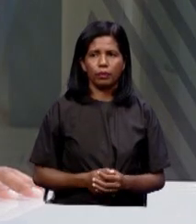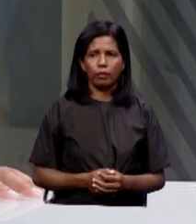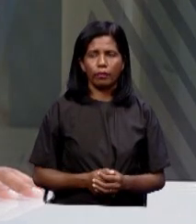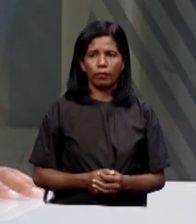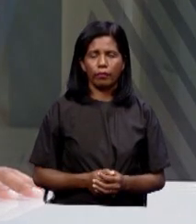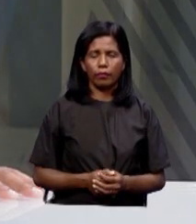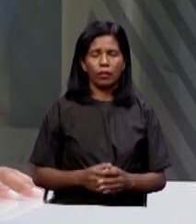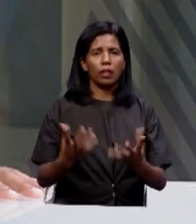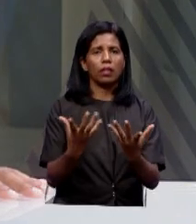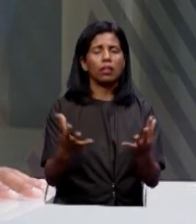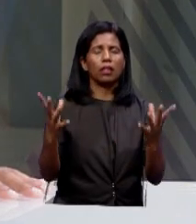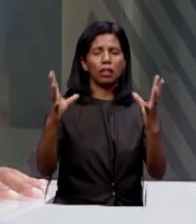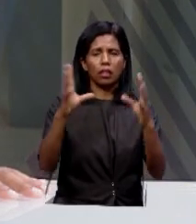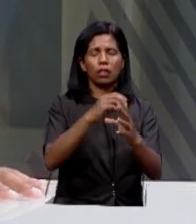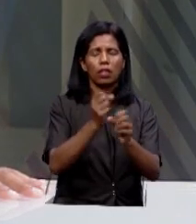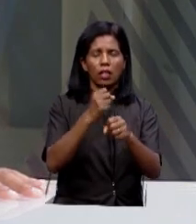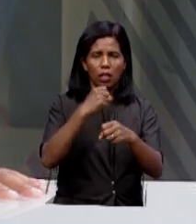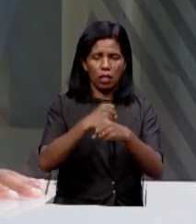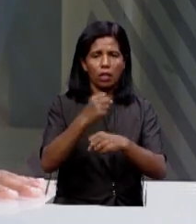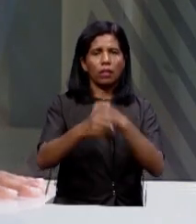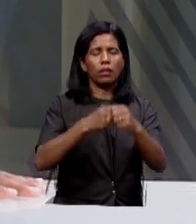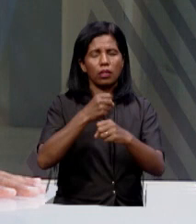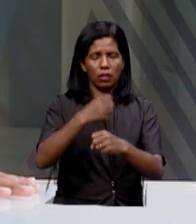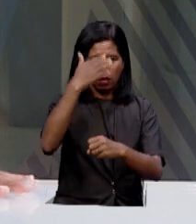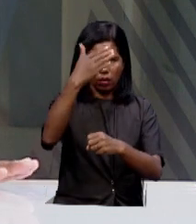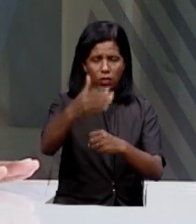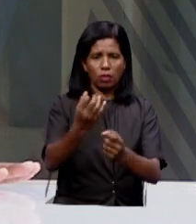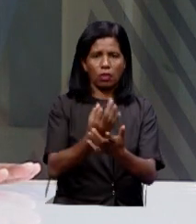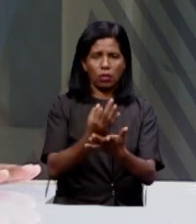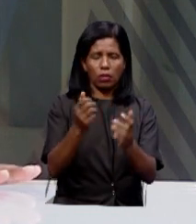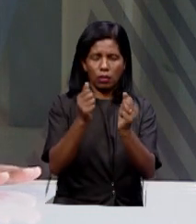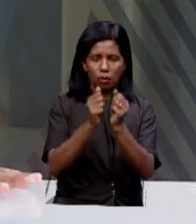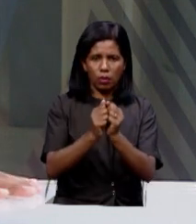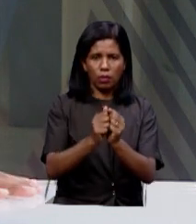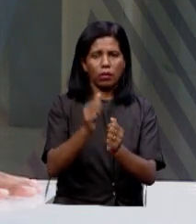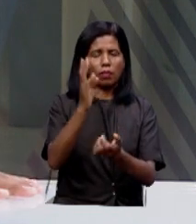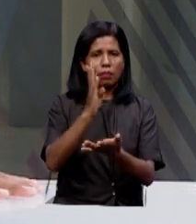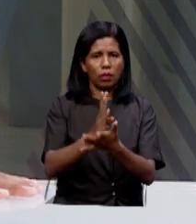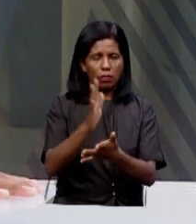Jardim da Chama Eterna serra construída tina noin, orçamento toca com limaresen.